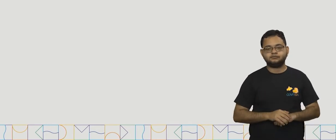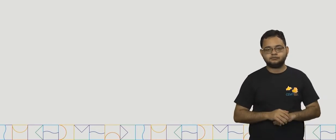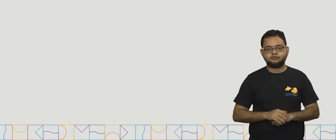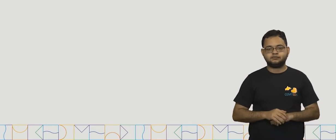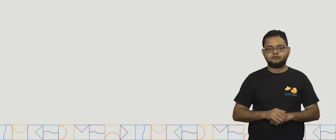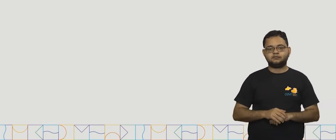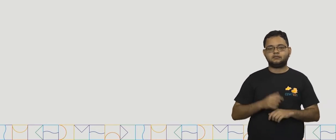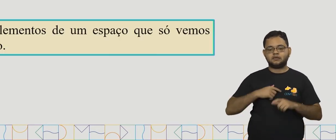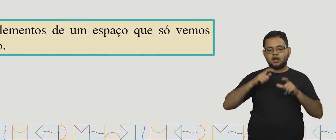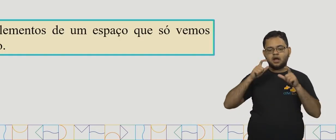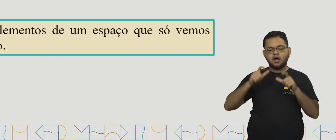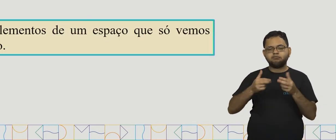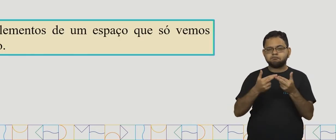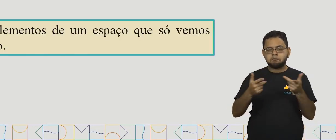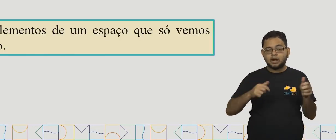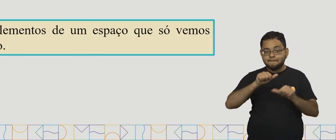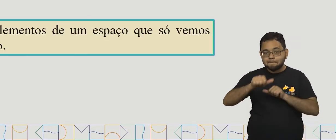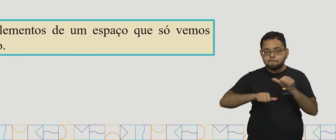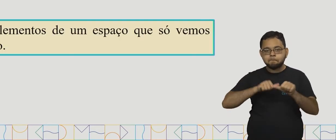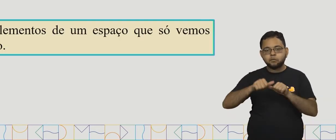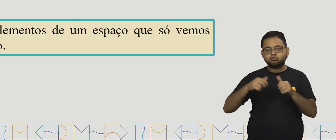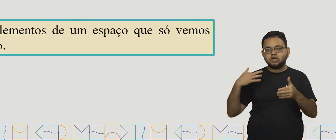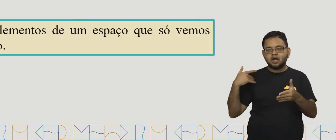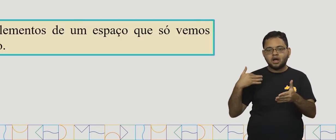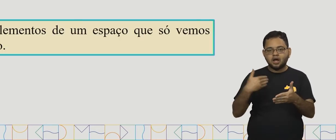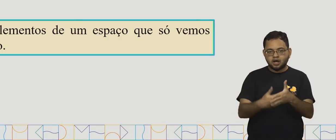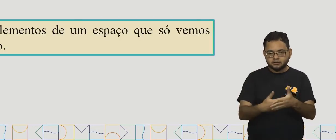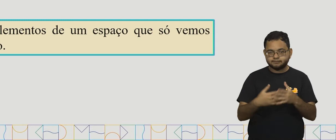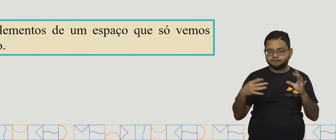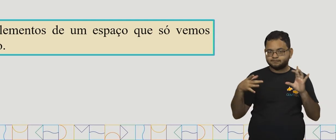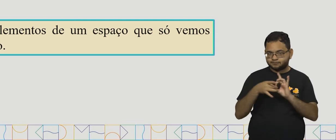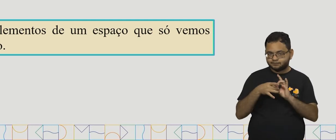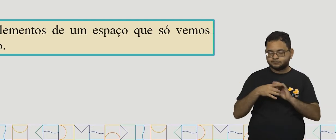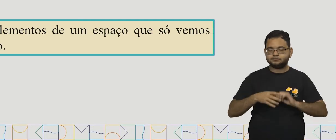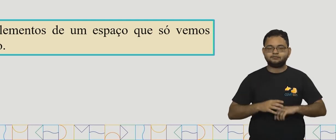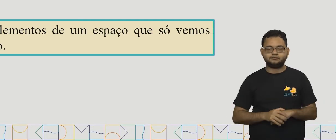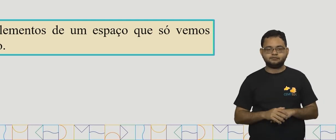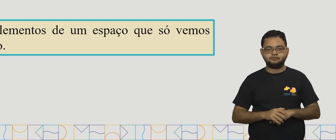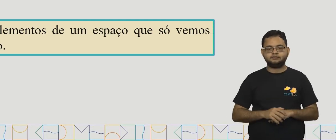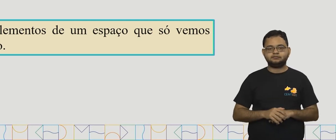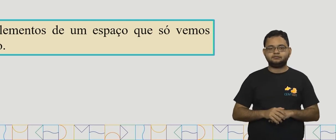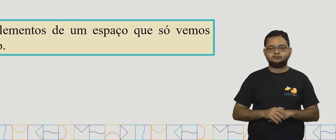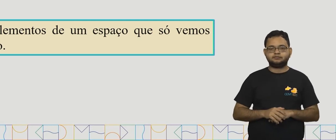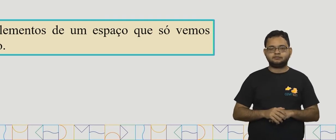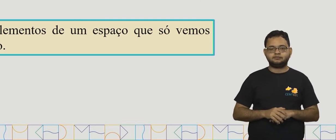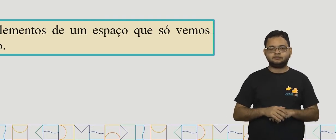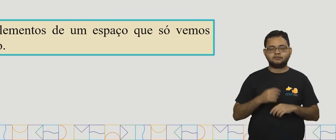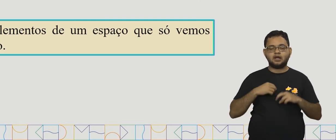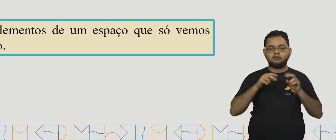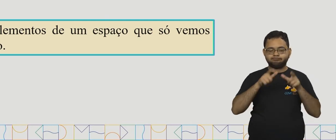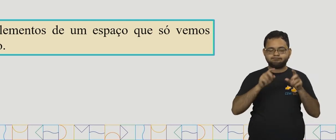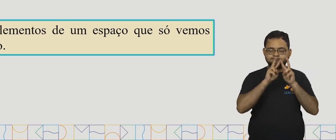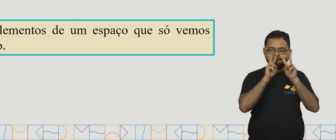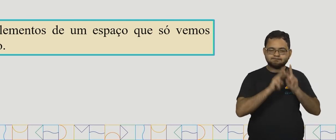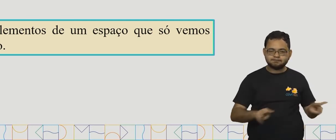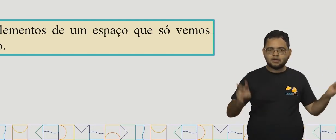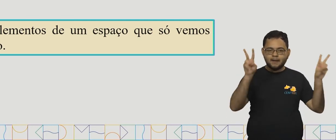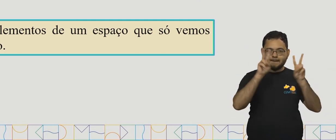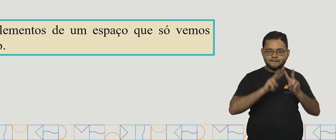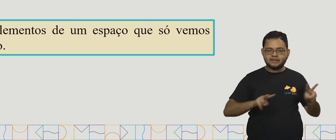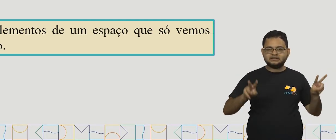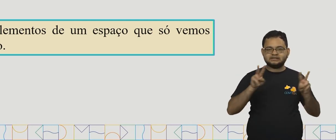conforme o passar do tempo. Paisagem é o conjunto de elementos de um espaço que só vemos através do uso